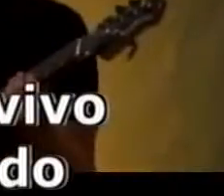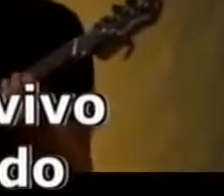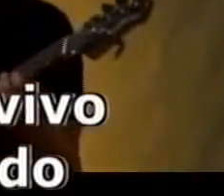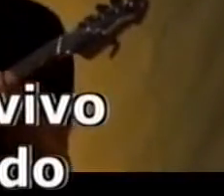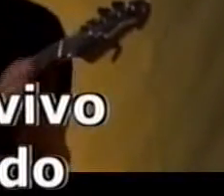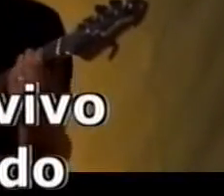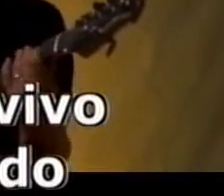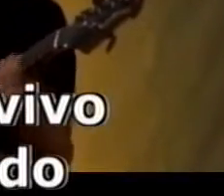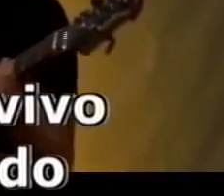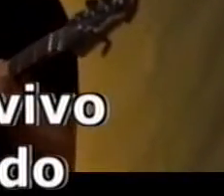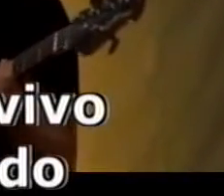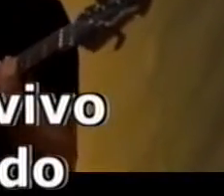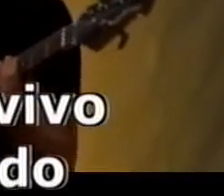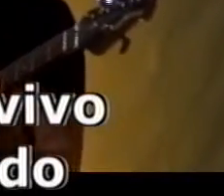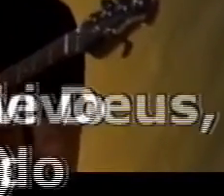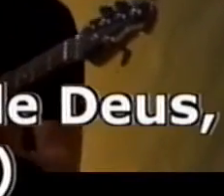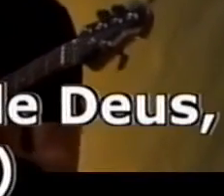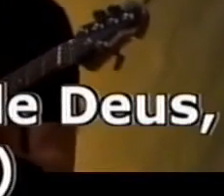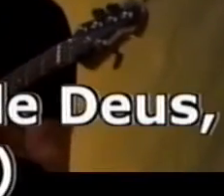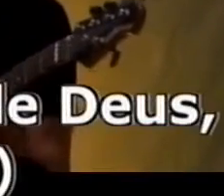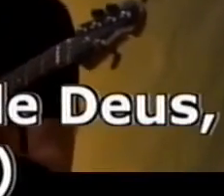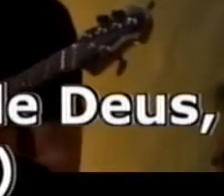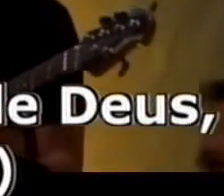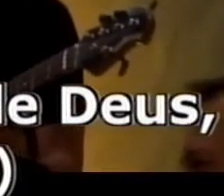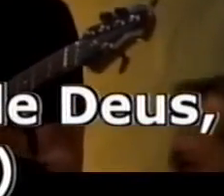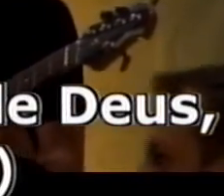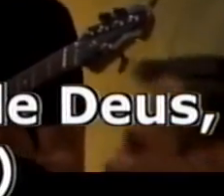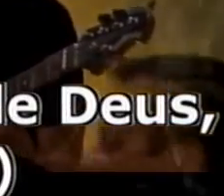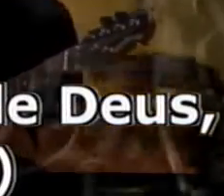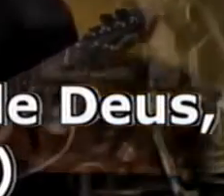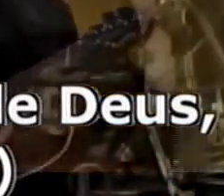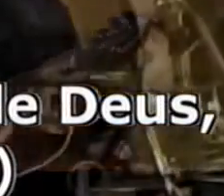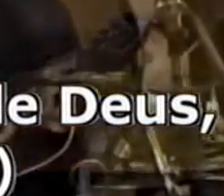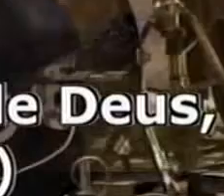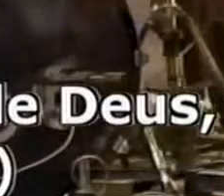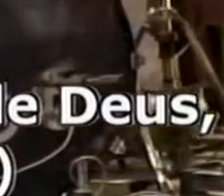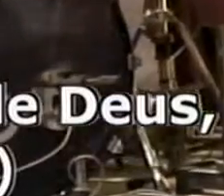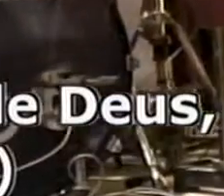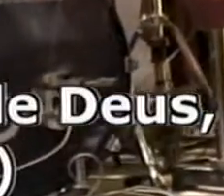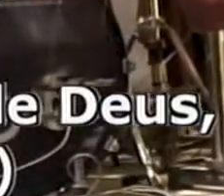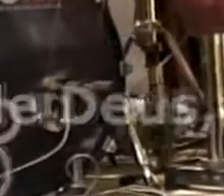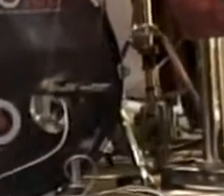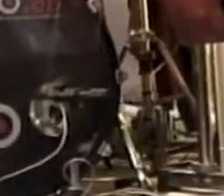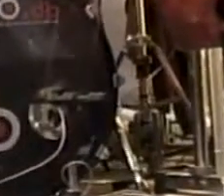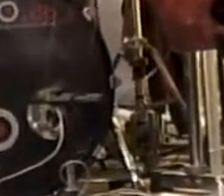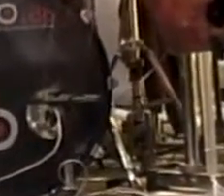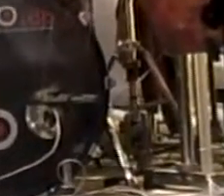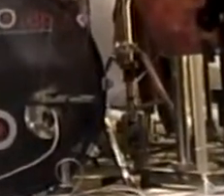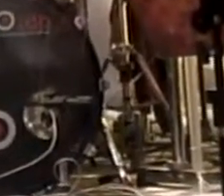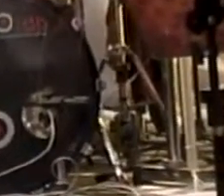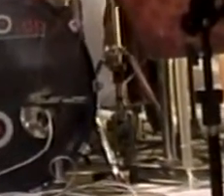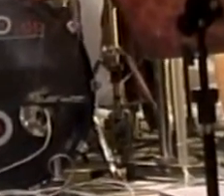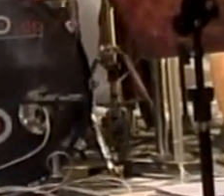Deus, que só vive segundo a vontade de Deus.